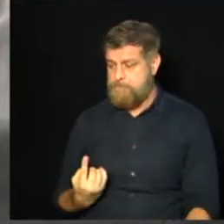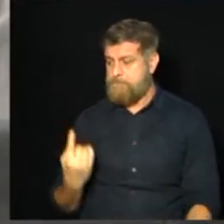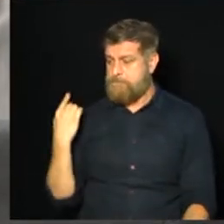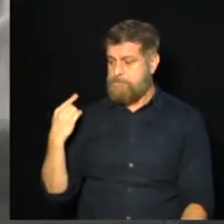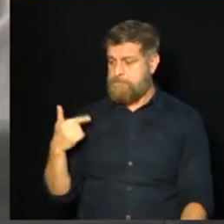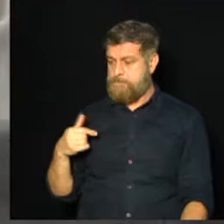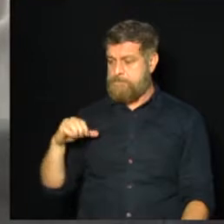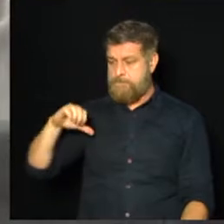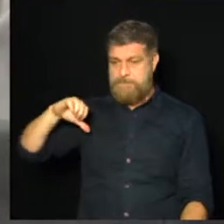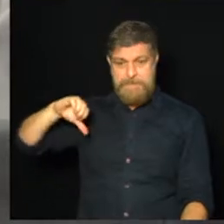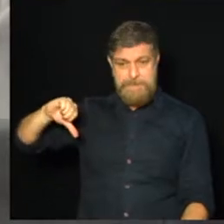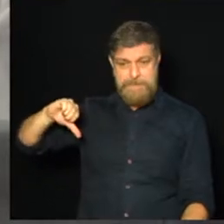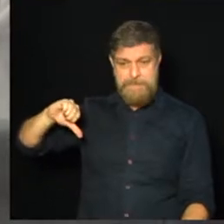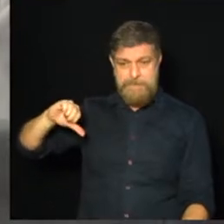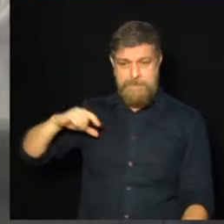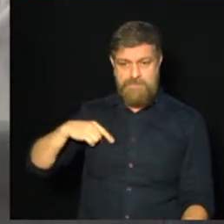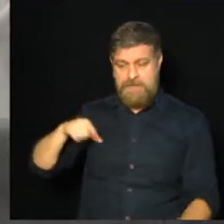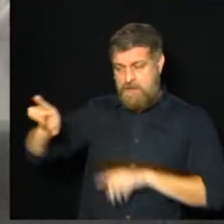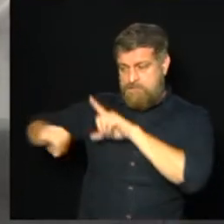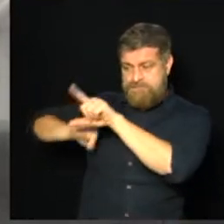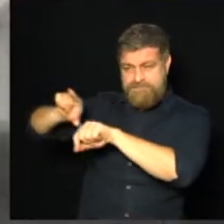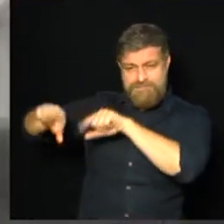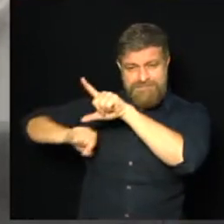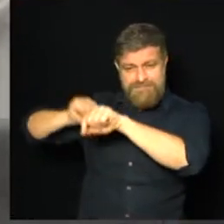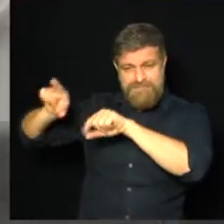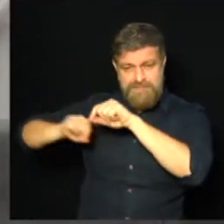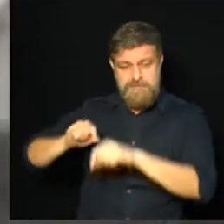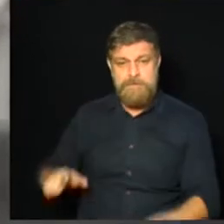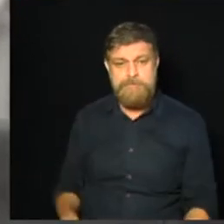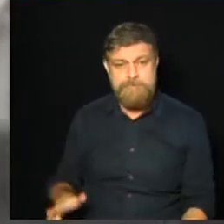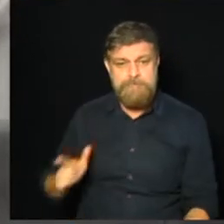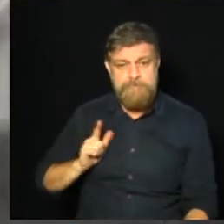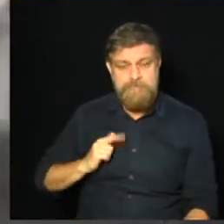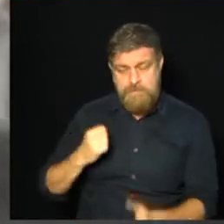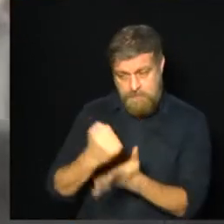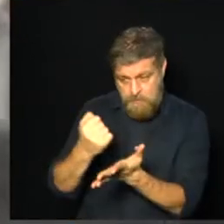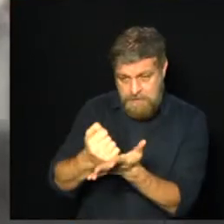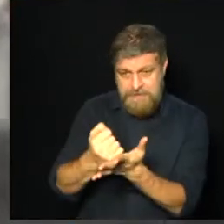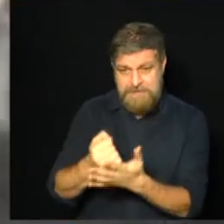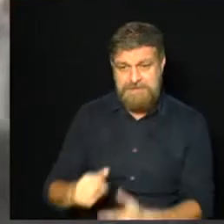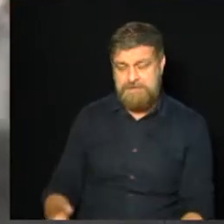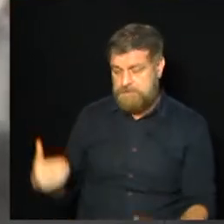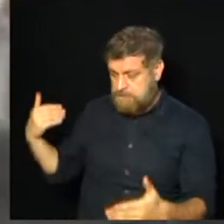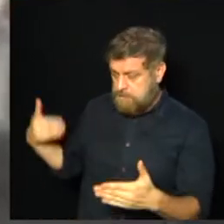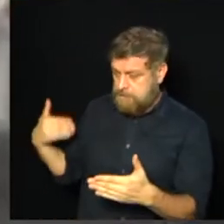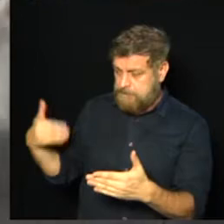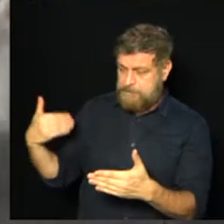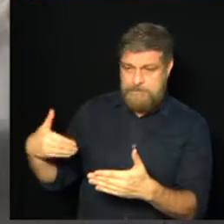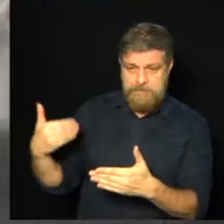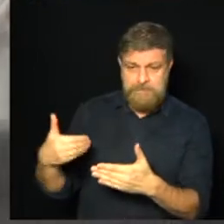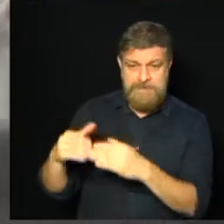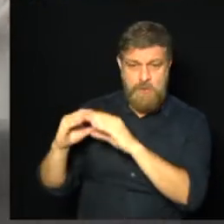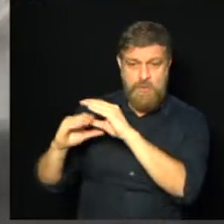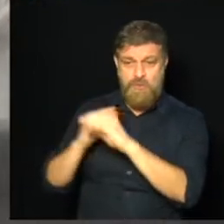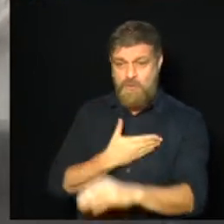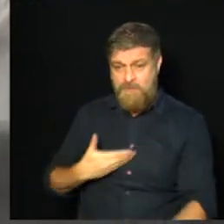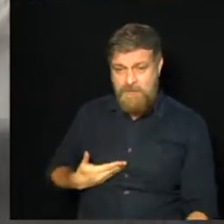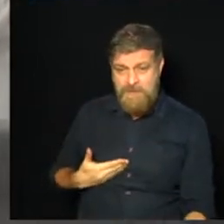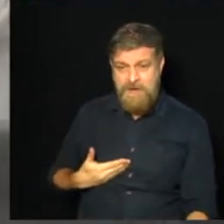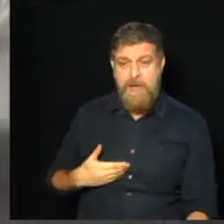nos facultado a chamar profissionais, o processo todo desse concurso, com as pessoas já